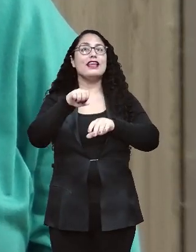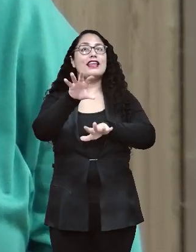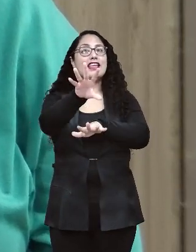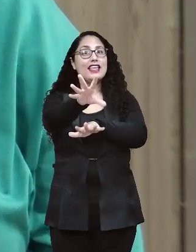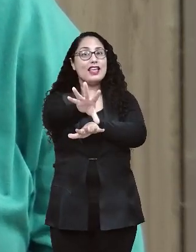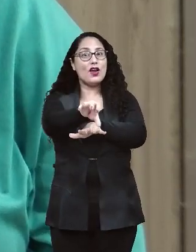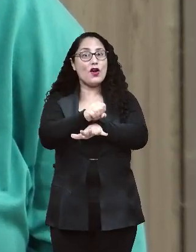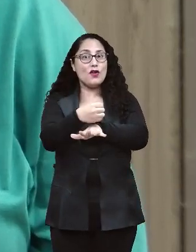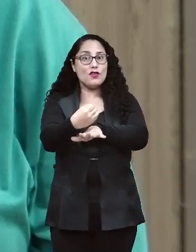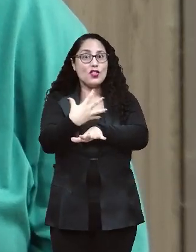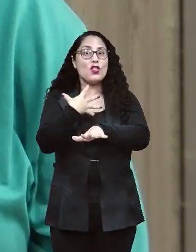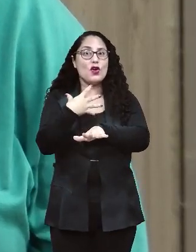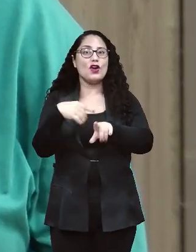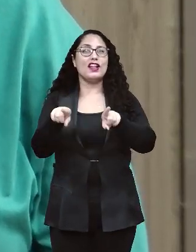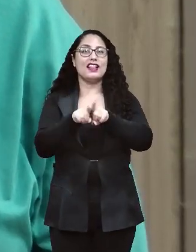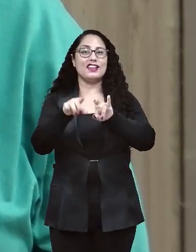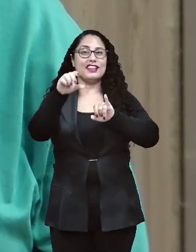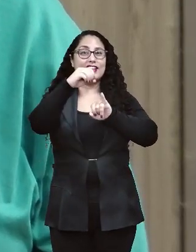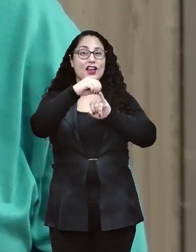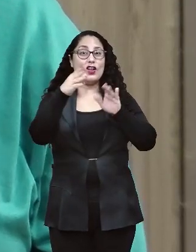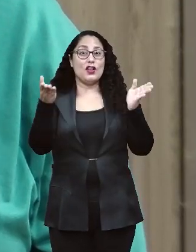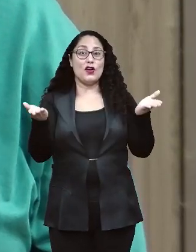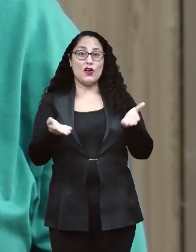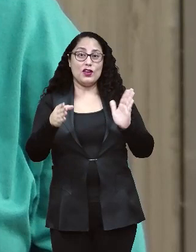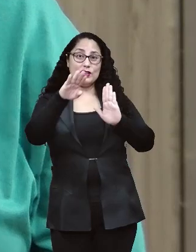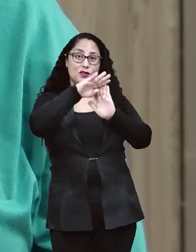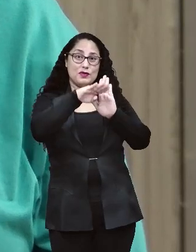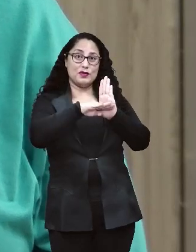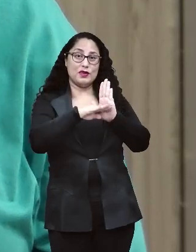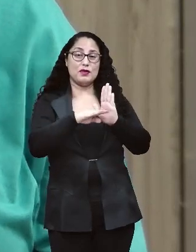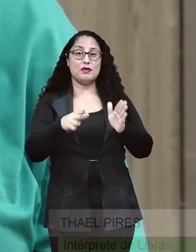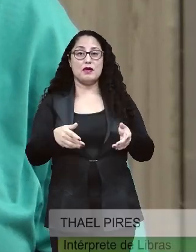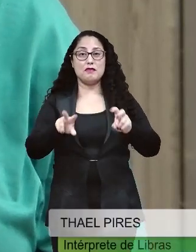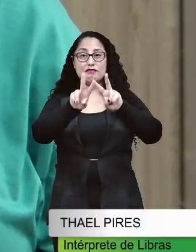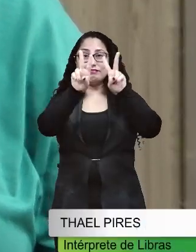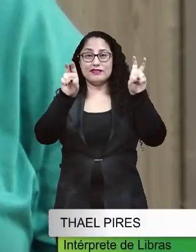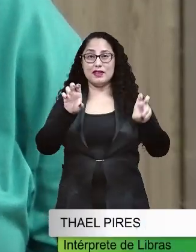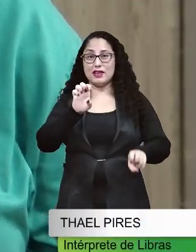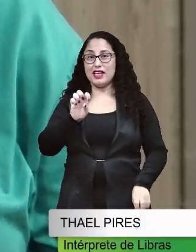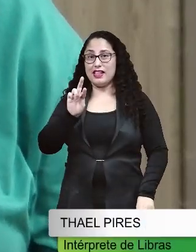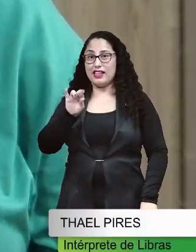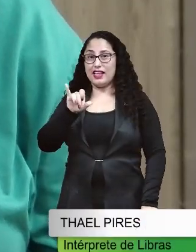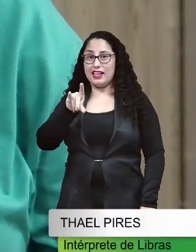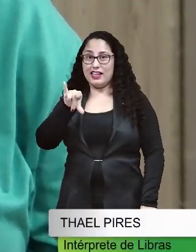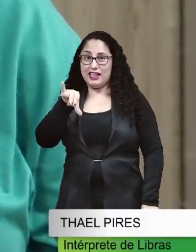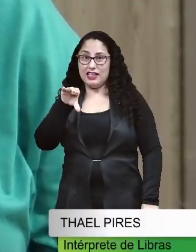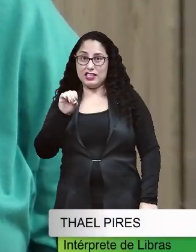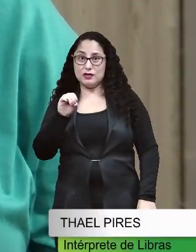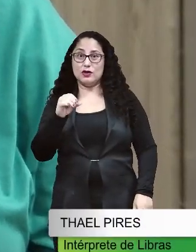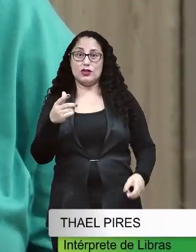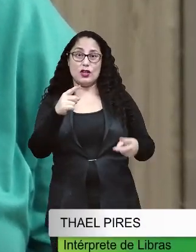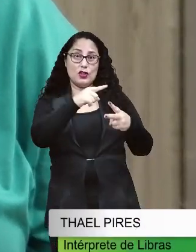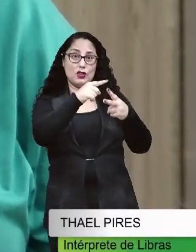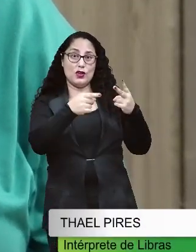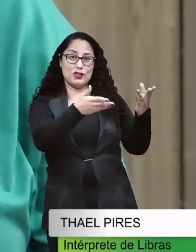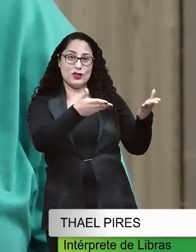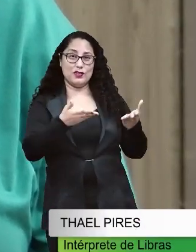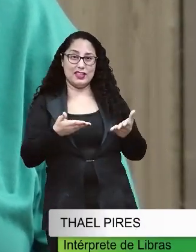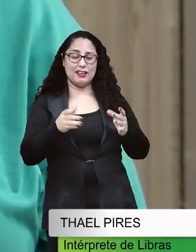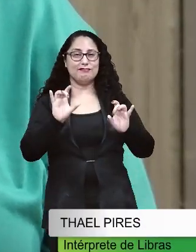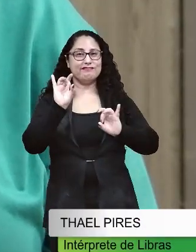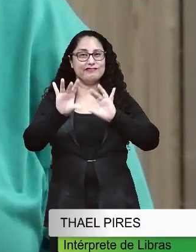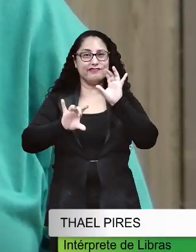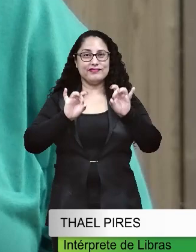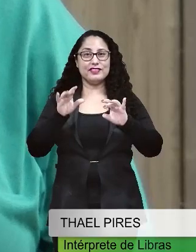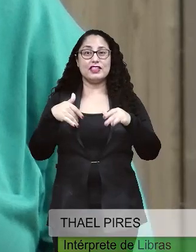do IFB. No programa de hoje a gente vai falar sobre etarismo e temos aqui dois convidados ilustres e